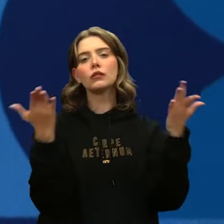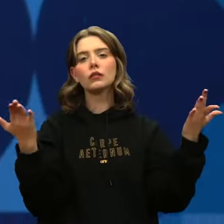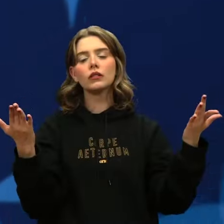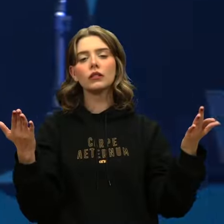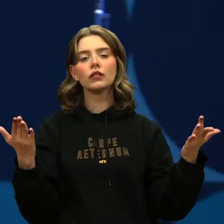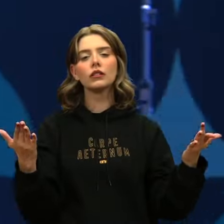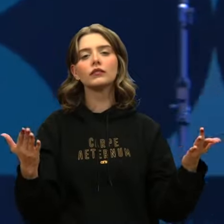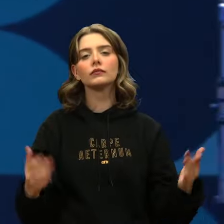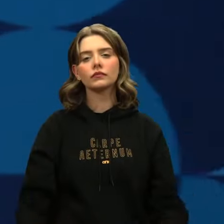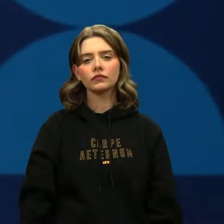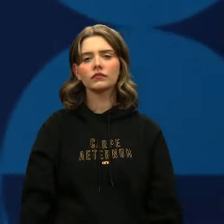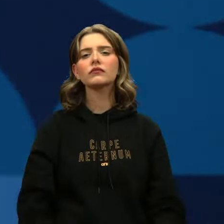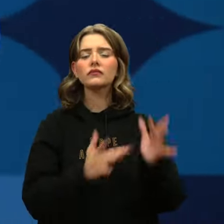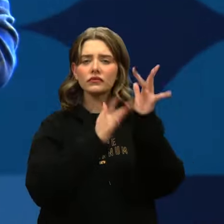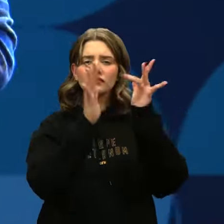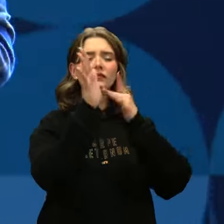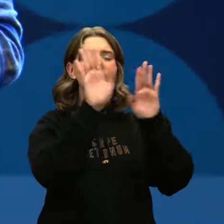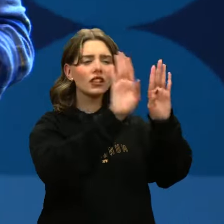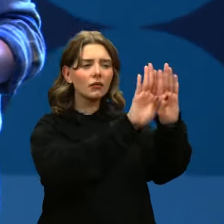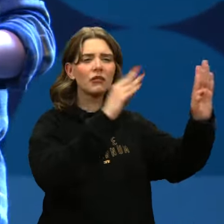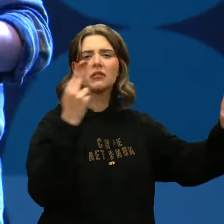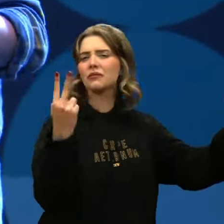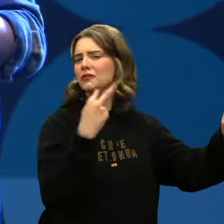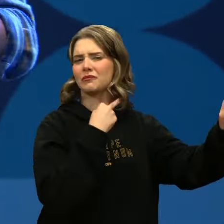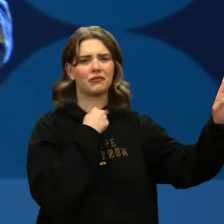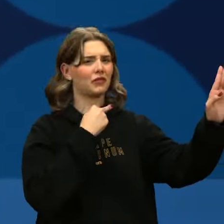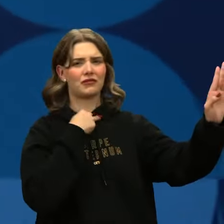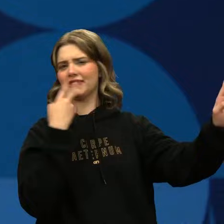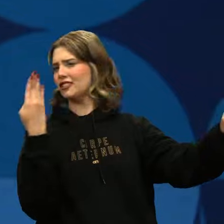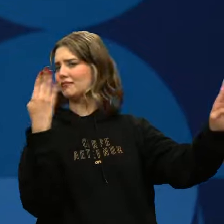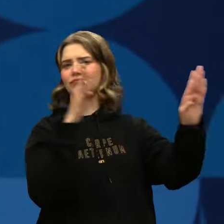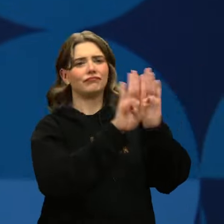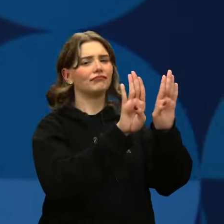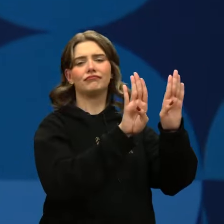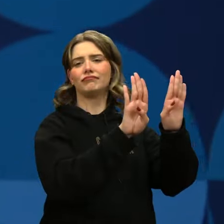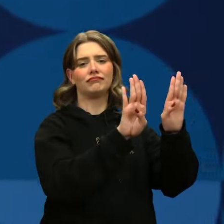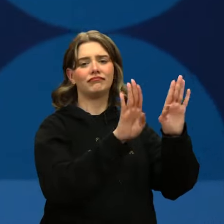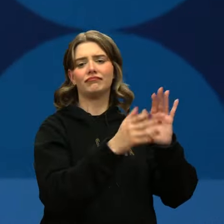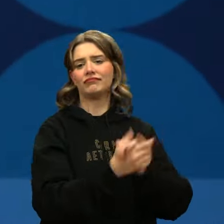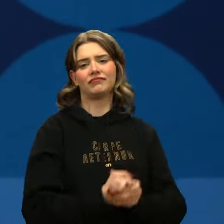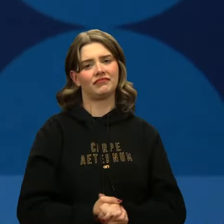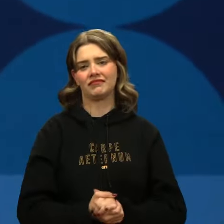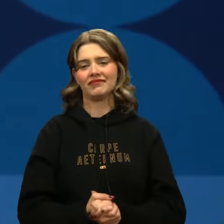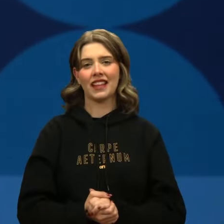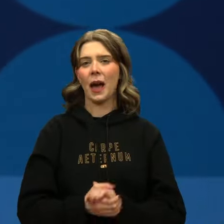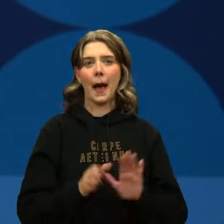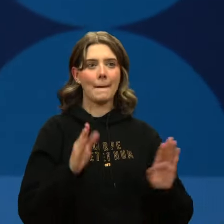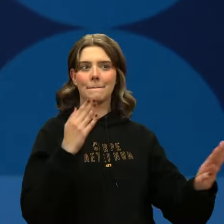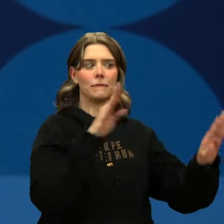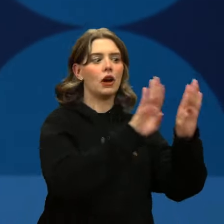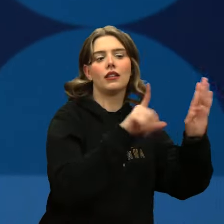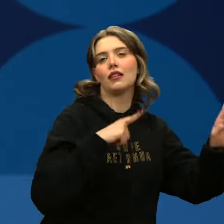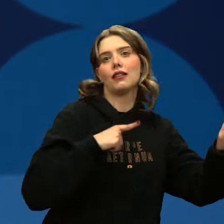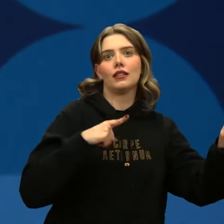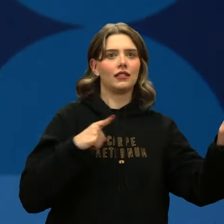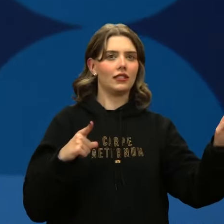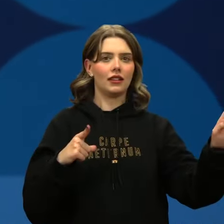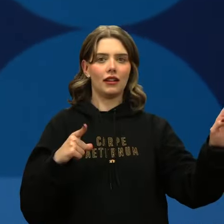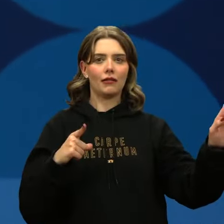Quando Jesus abre uma porta, ninguém pode fechar. A porta não existe de acordo com a sua força. Jesus não te chamou para arrombar